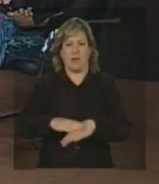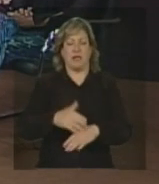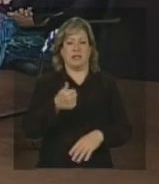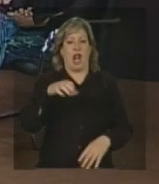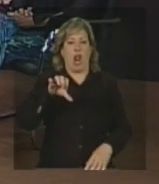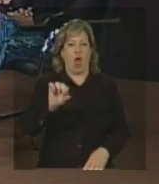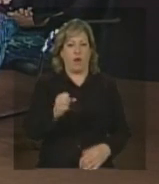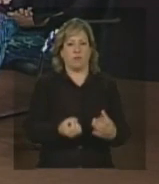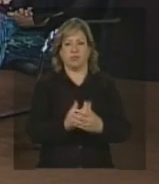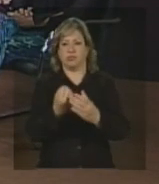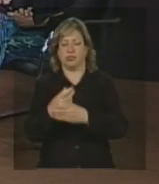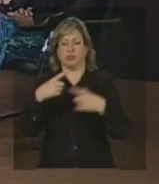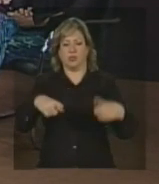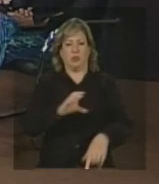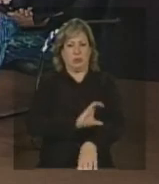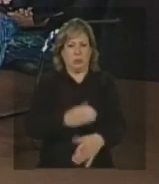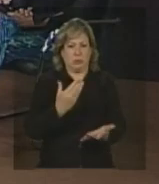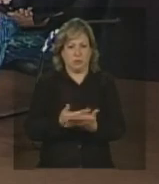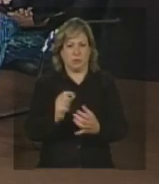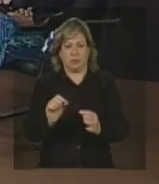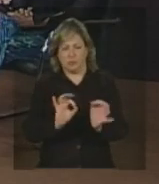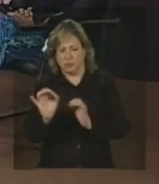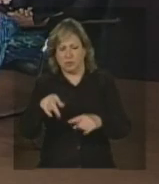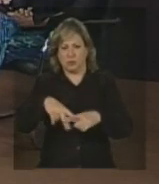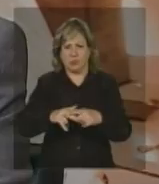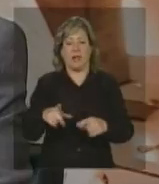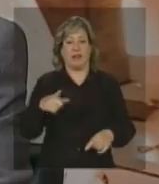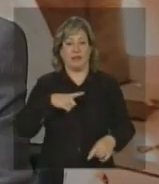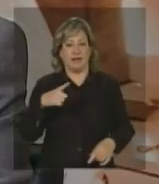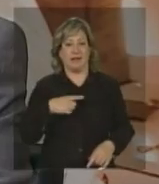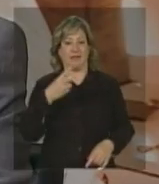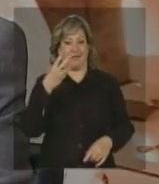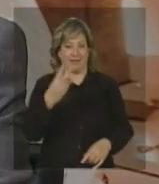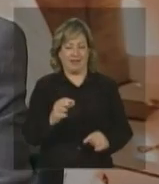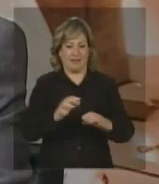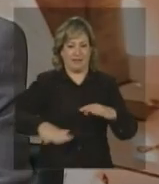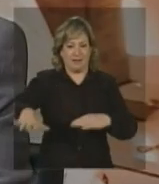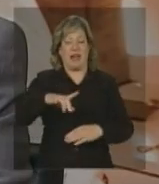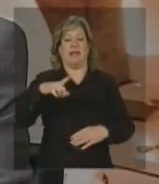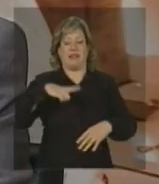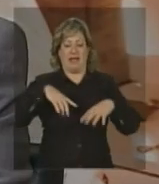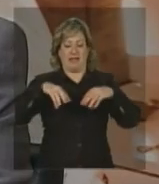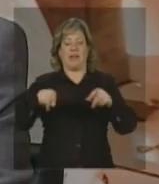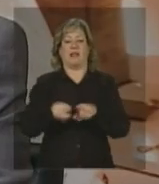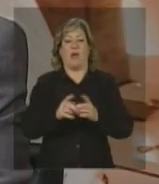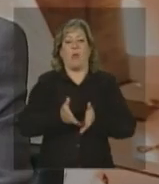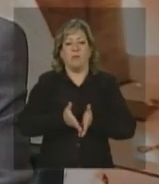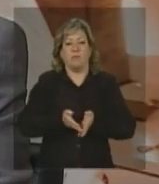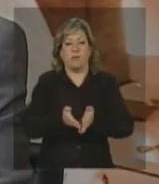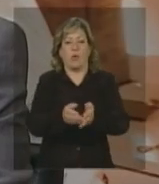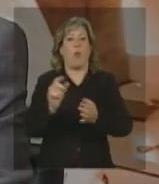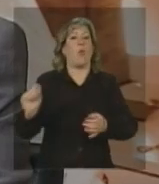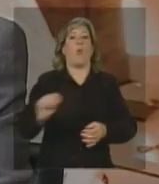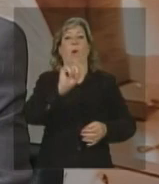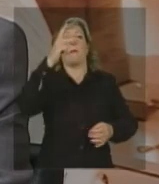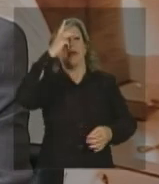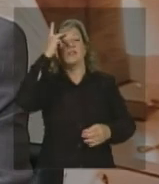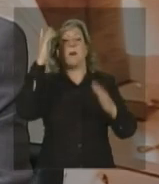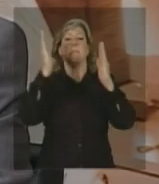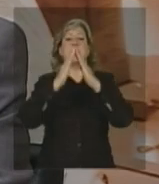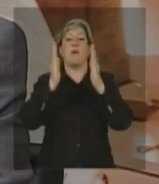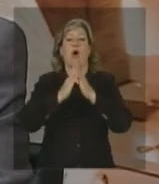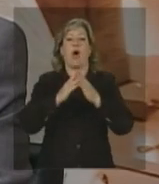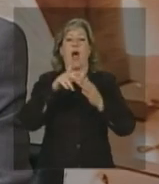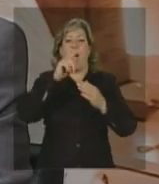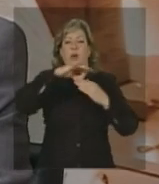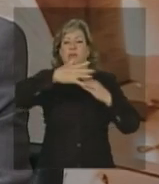novas. Dentre essas, 13 são itinerantes, terrestres e fluviais, para que possamos atender a comunidade ribeirinha do